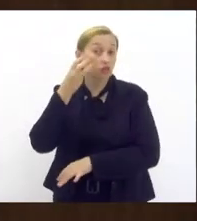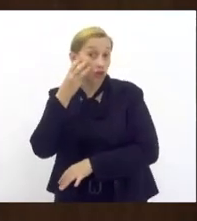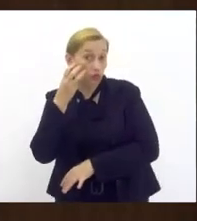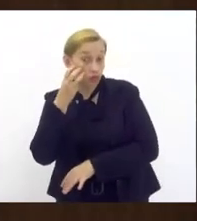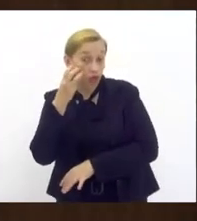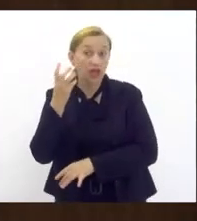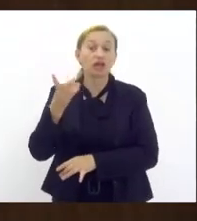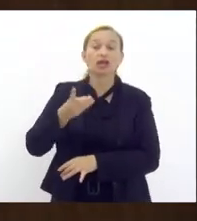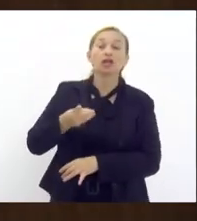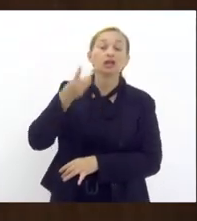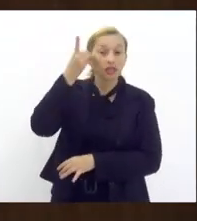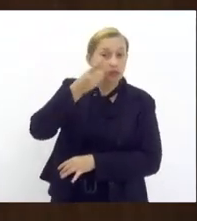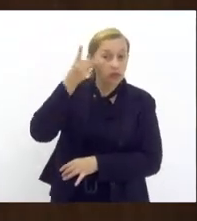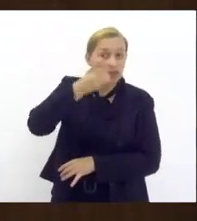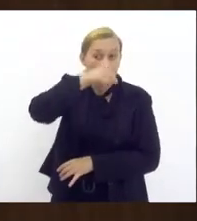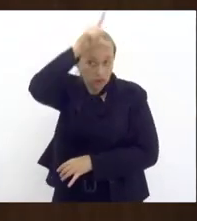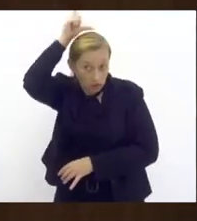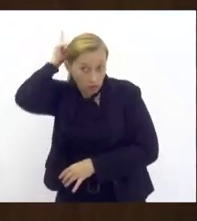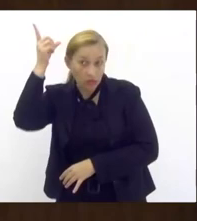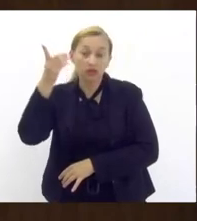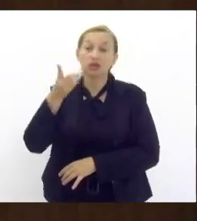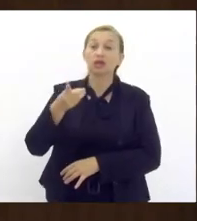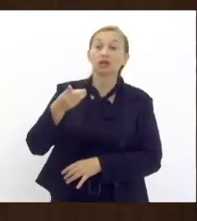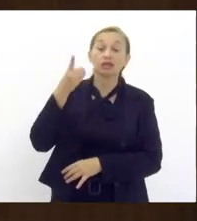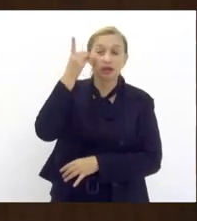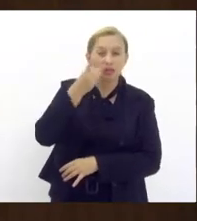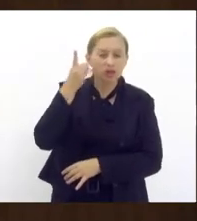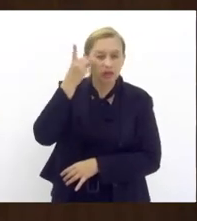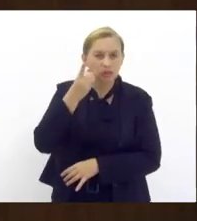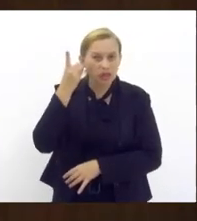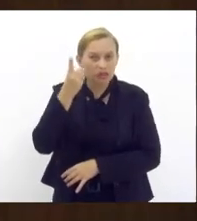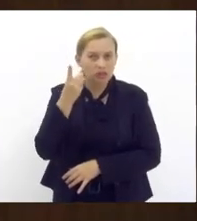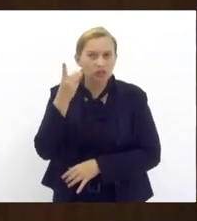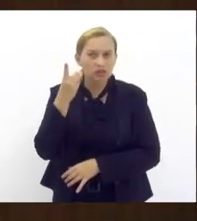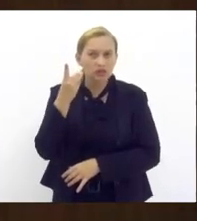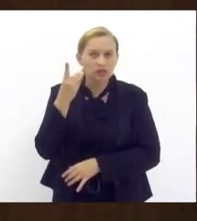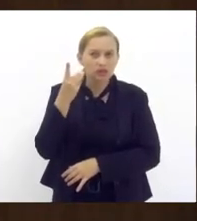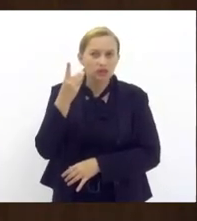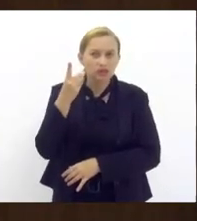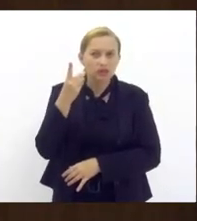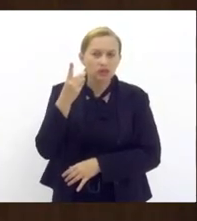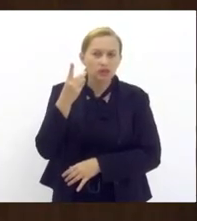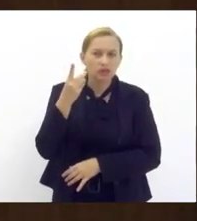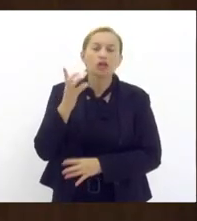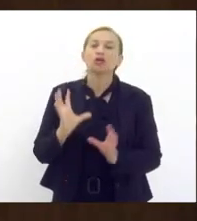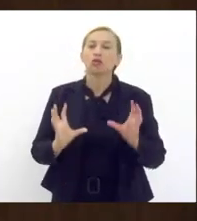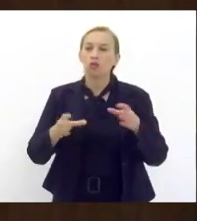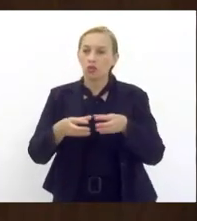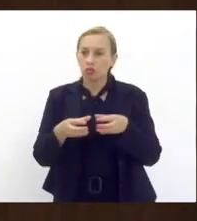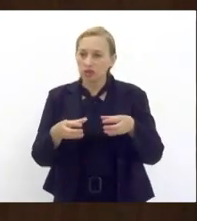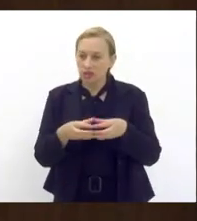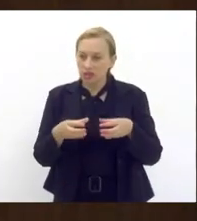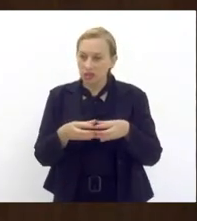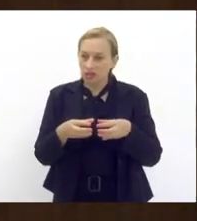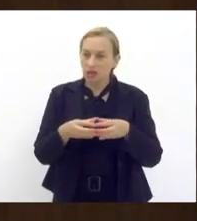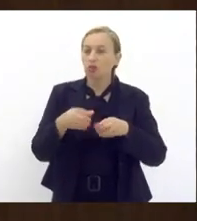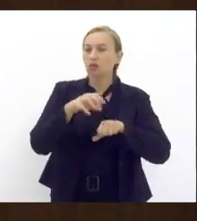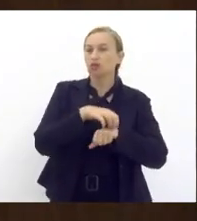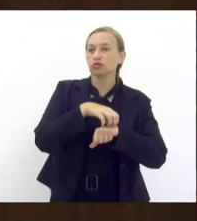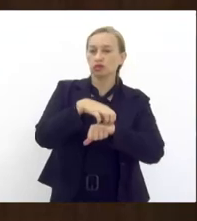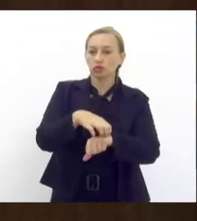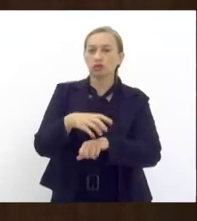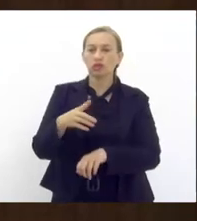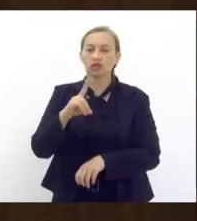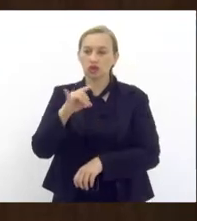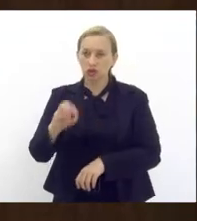do deputado Luiz Paulo, com a presença do deputado que preside a Comissão de Transporte, deputado Dionísio